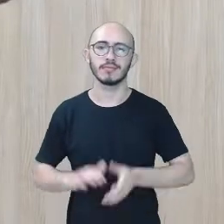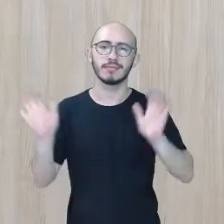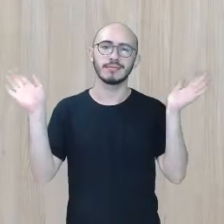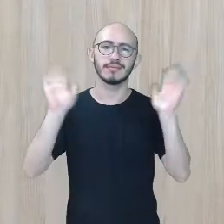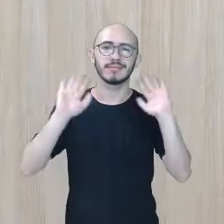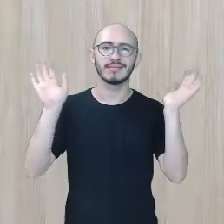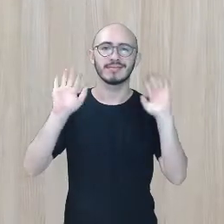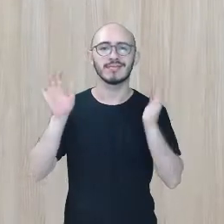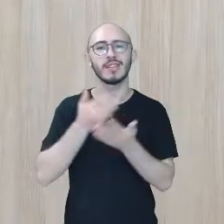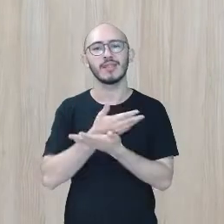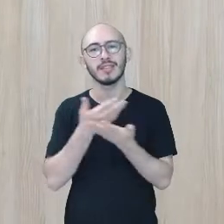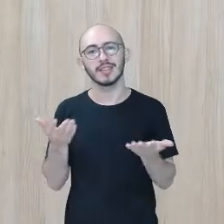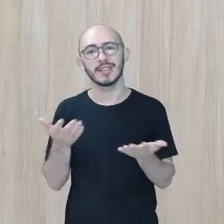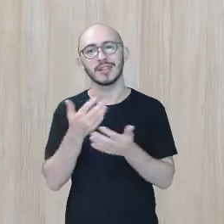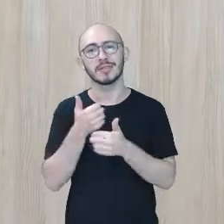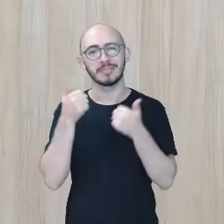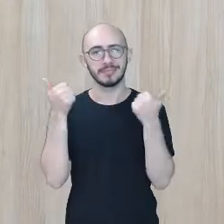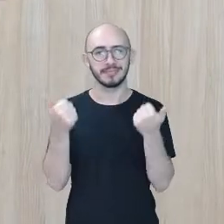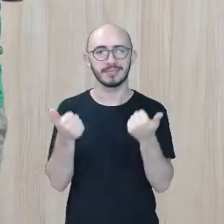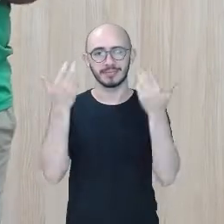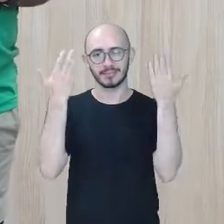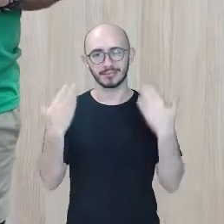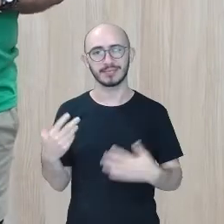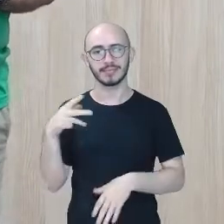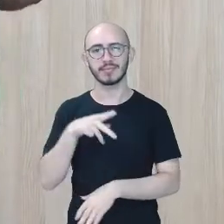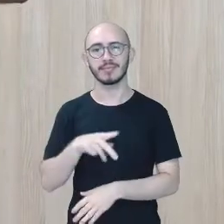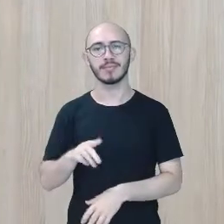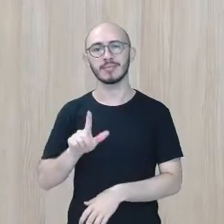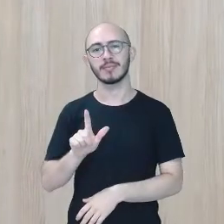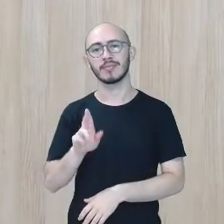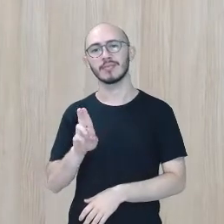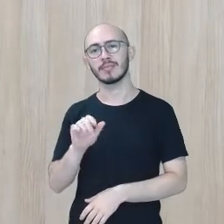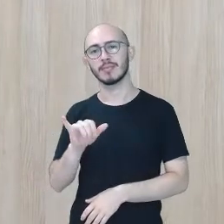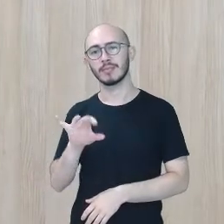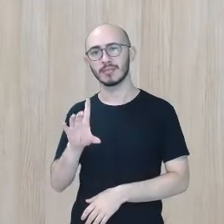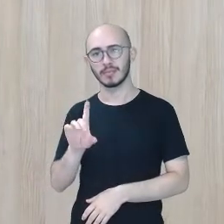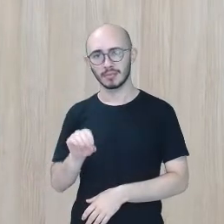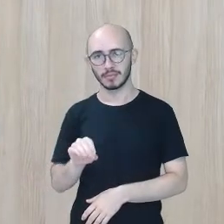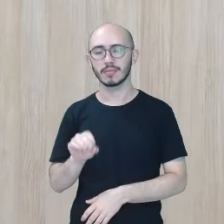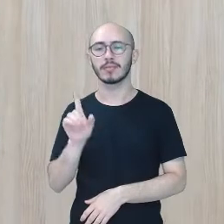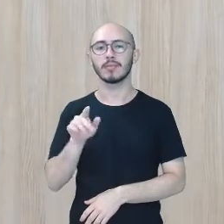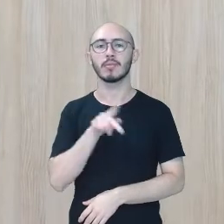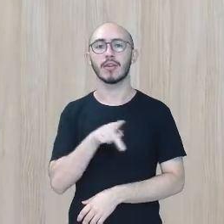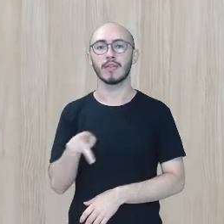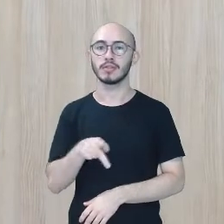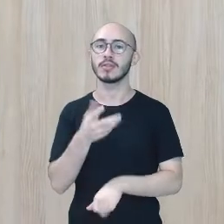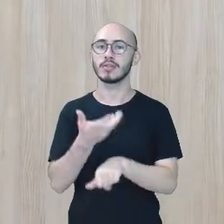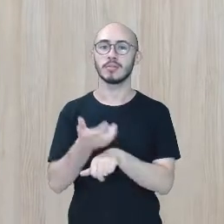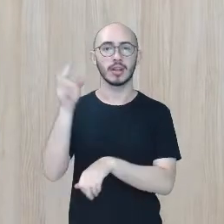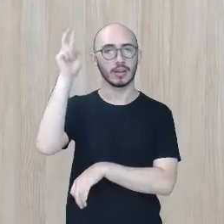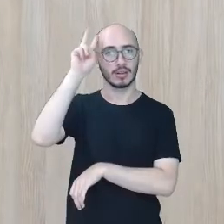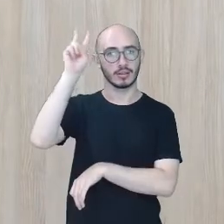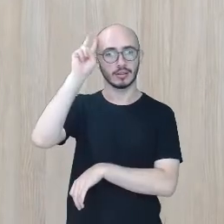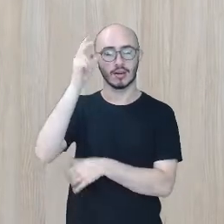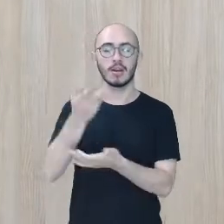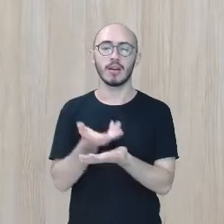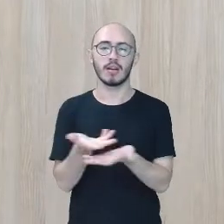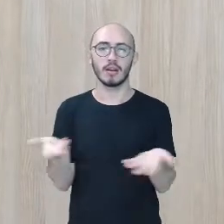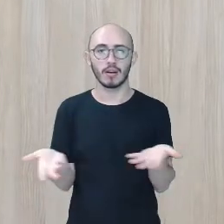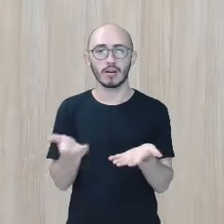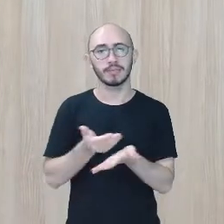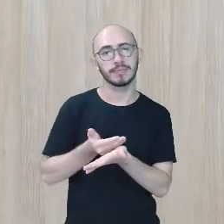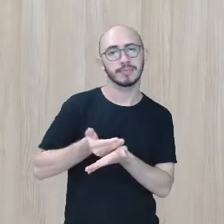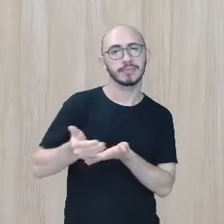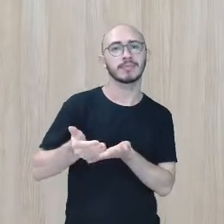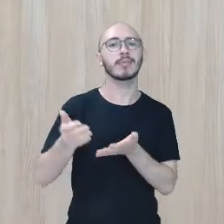Olá pessoal, tudo bom com vocês? Eu sou o professor Luciano Júnior, professor de História. Nós vamos para mais uma aula de História